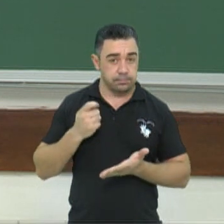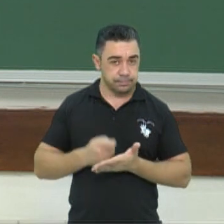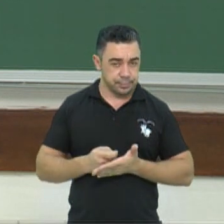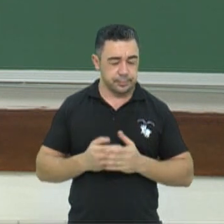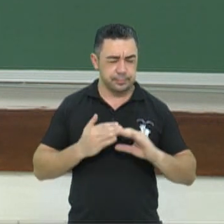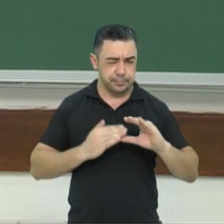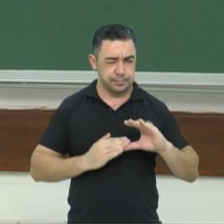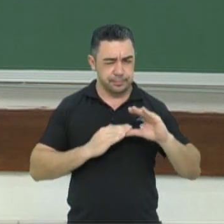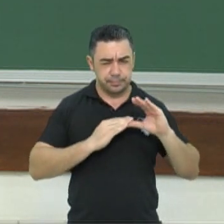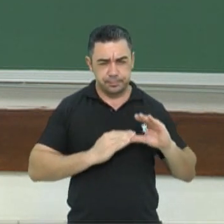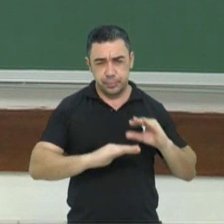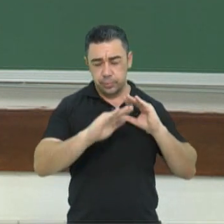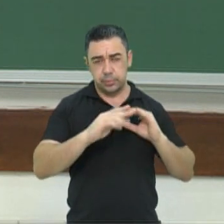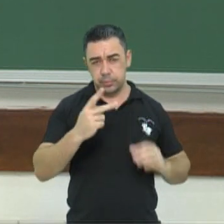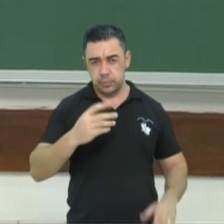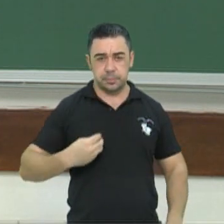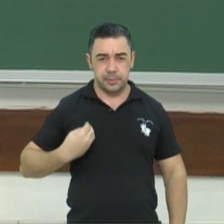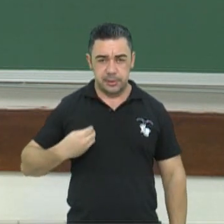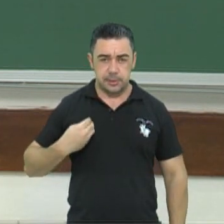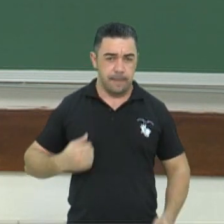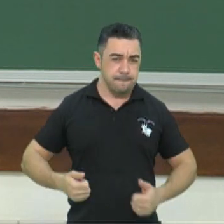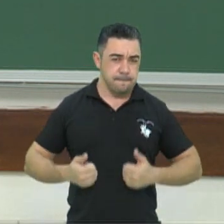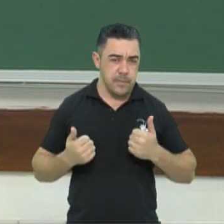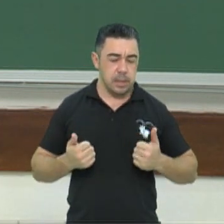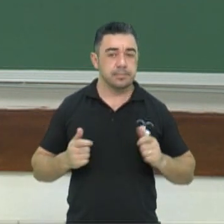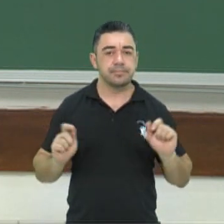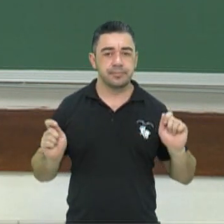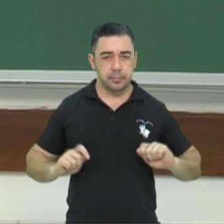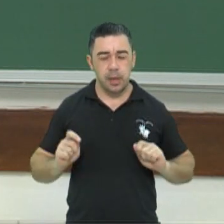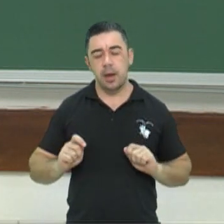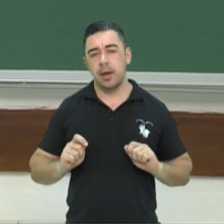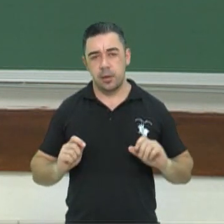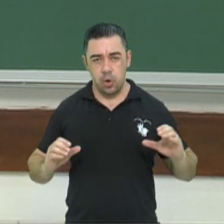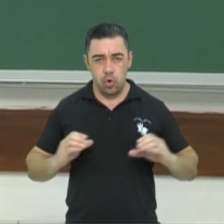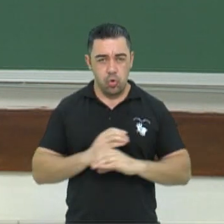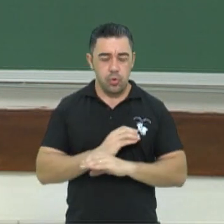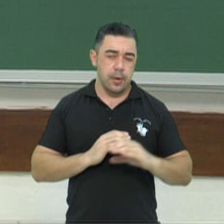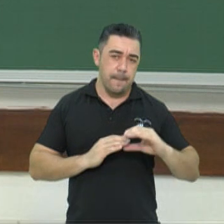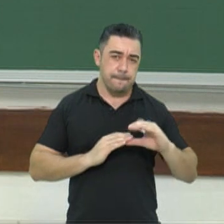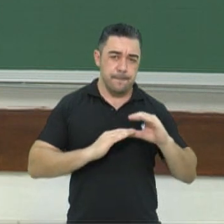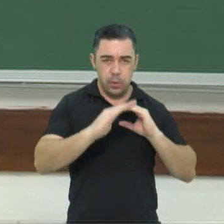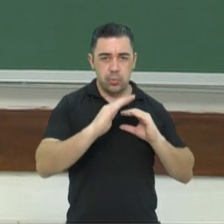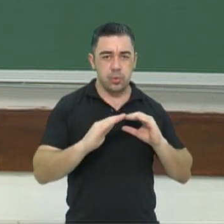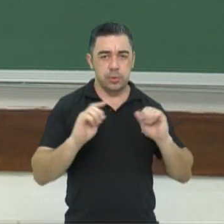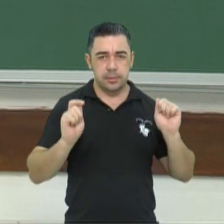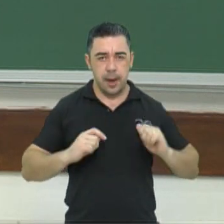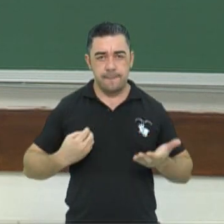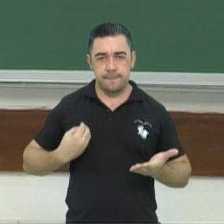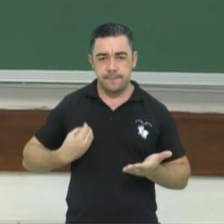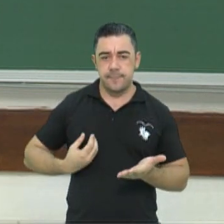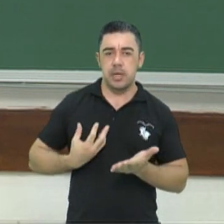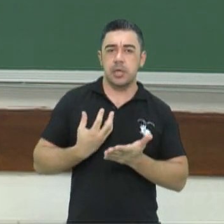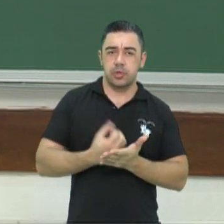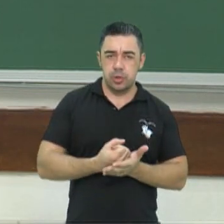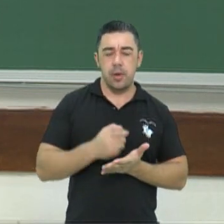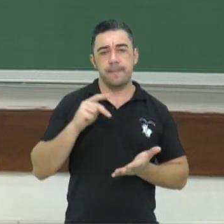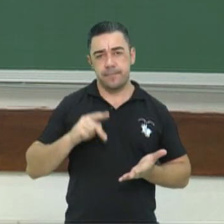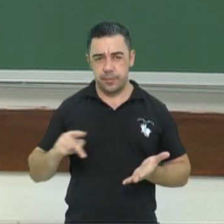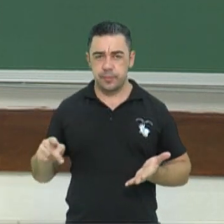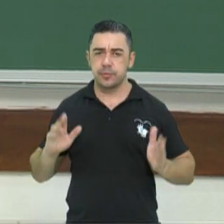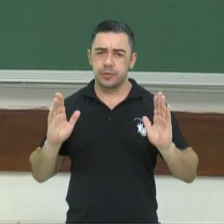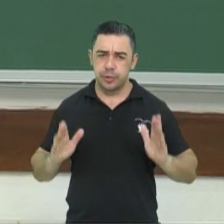e registrar a tua presença, né? Marca lá a atividade como concluída, para que os professores tenham aí a